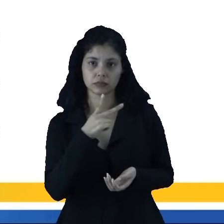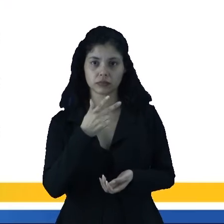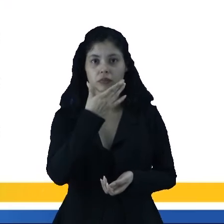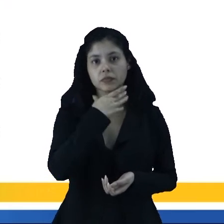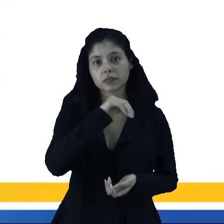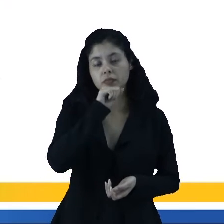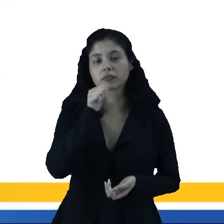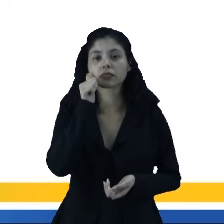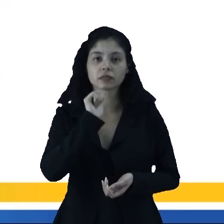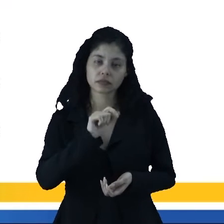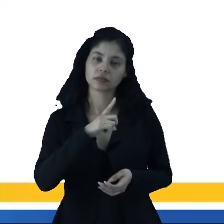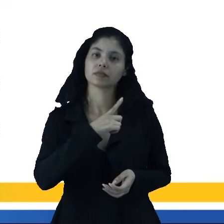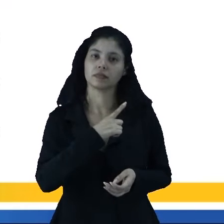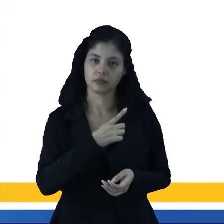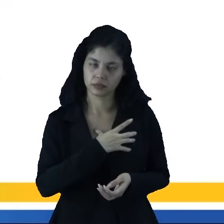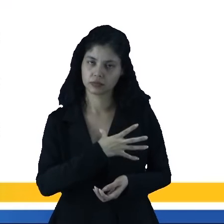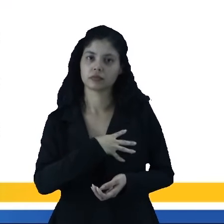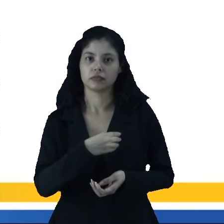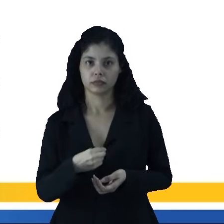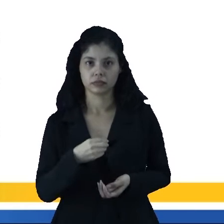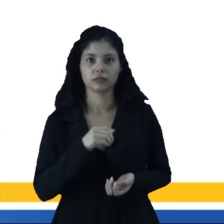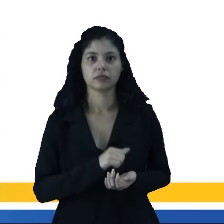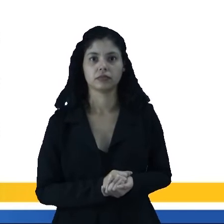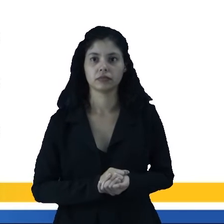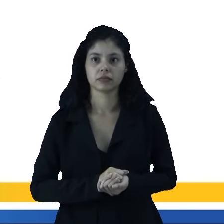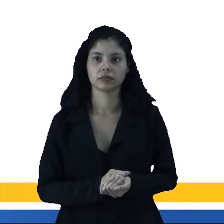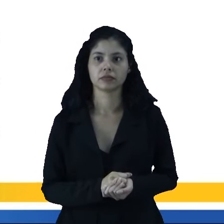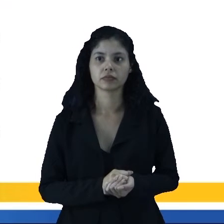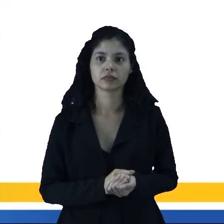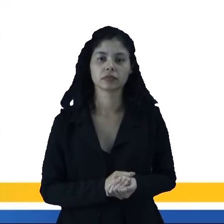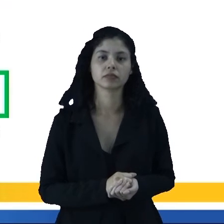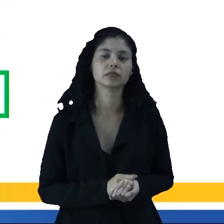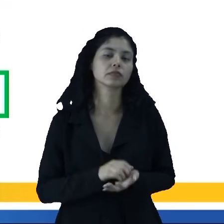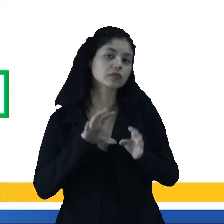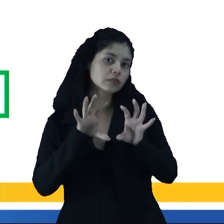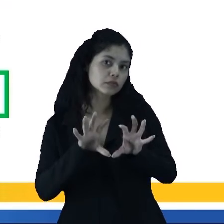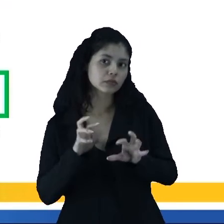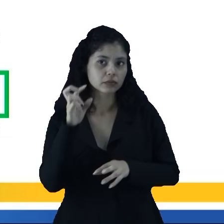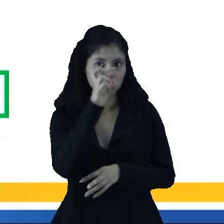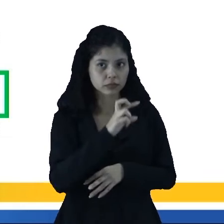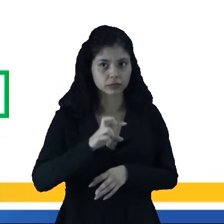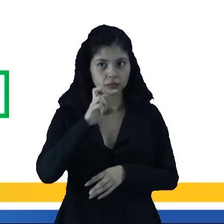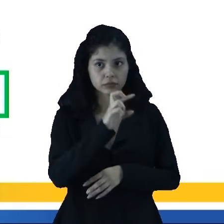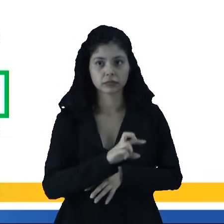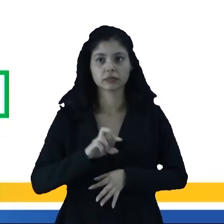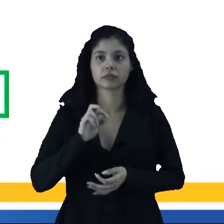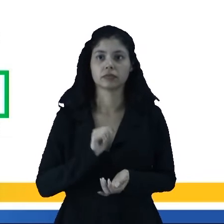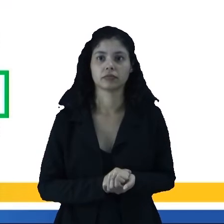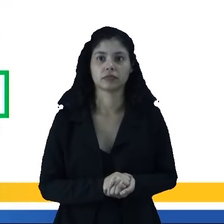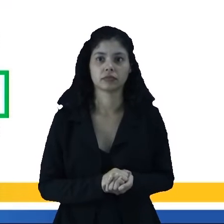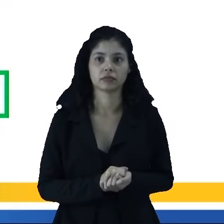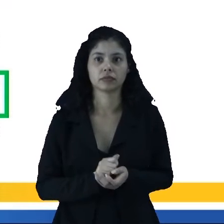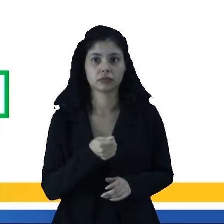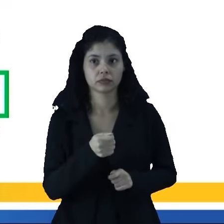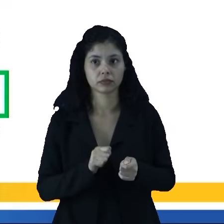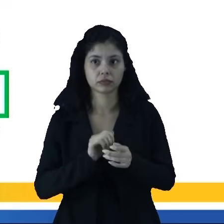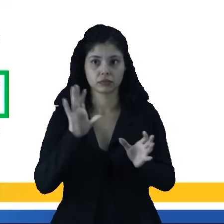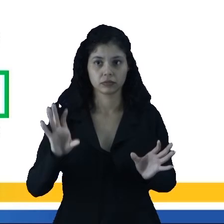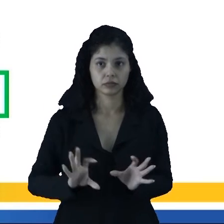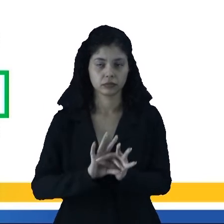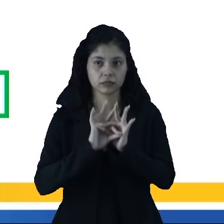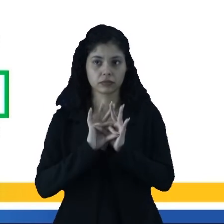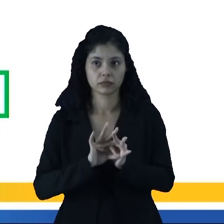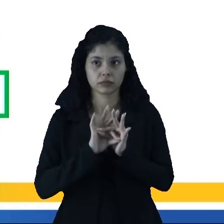afetado, tem filhas que nascem portadoras. Então, logo, analisando essa imagem, ele é dominante ligado